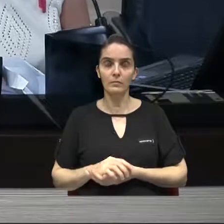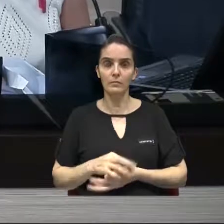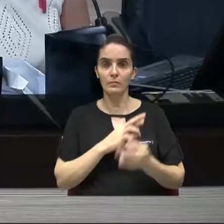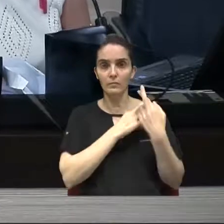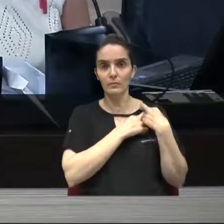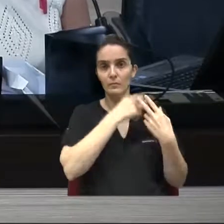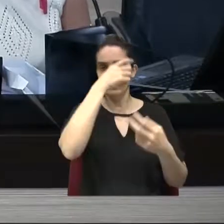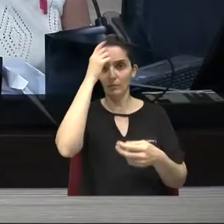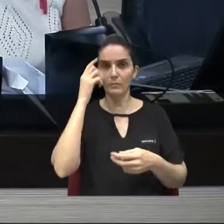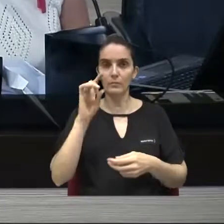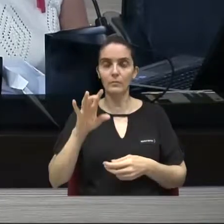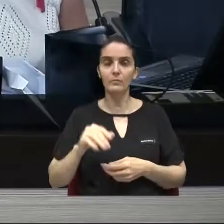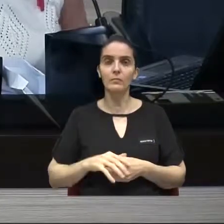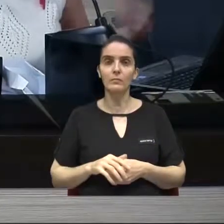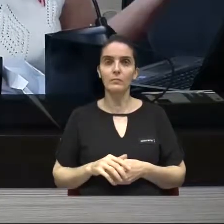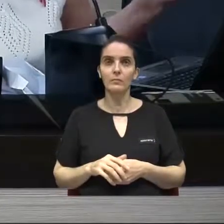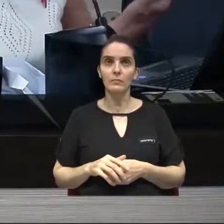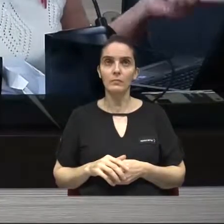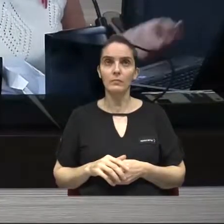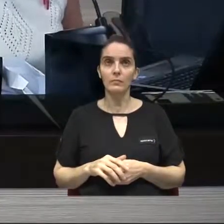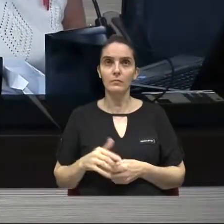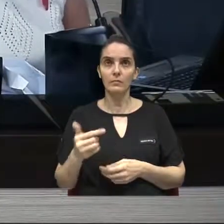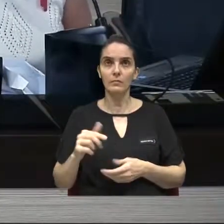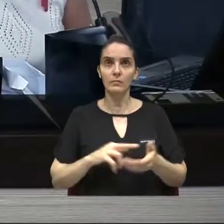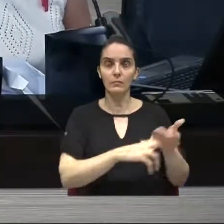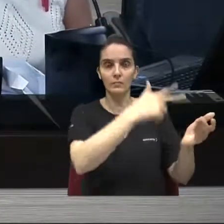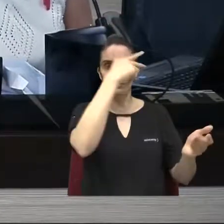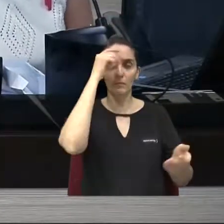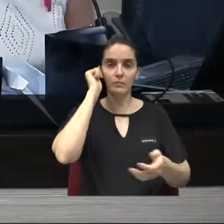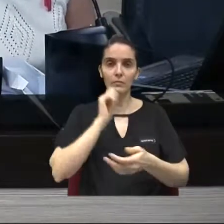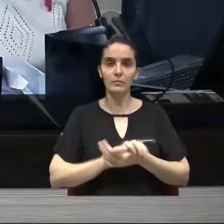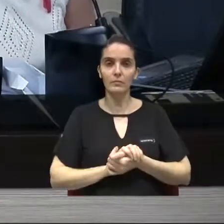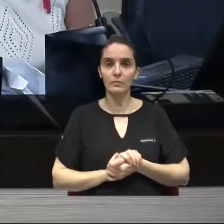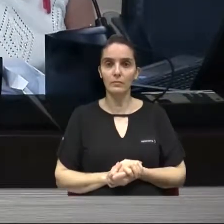Vereador Wagner Barbosa. Não havendo a executivo.